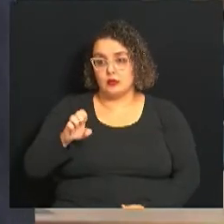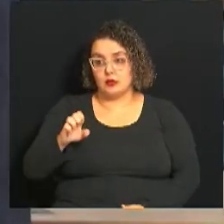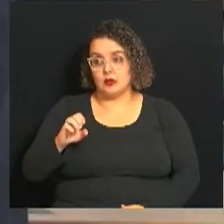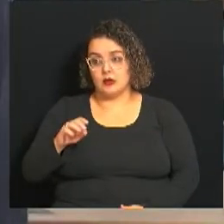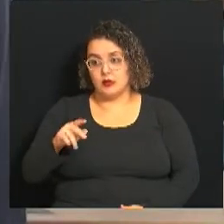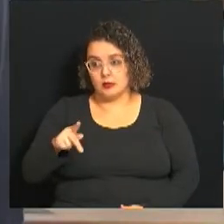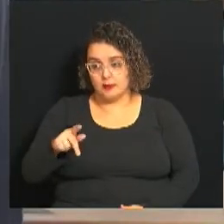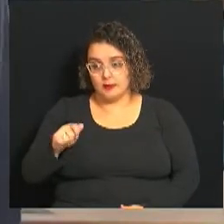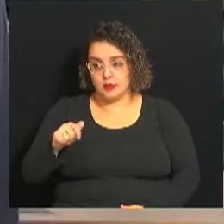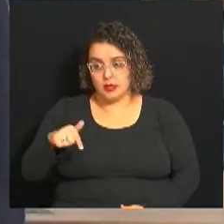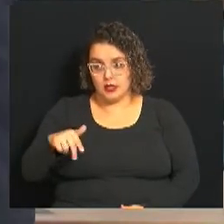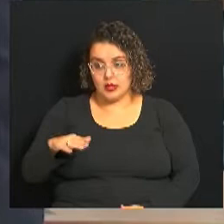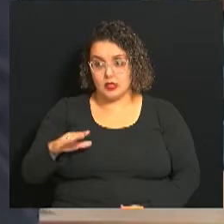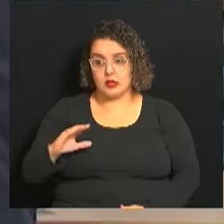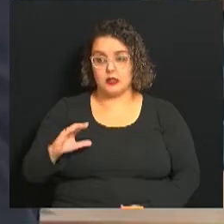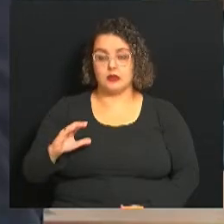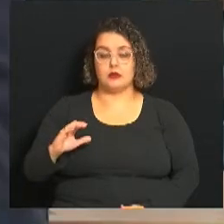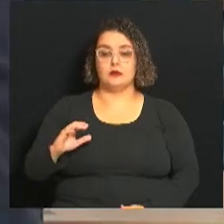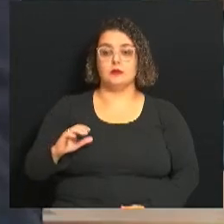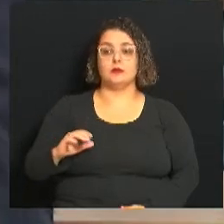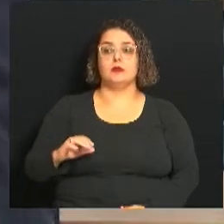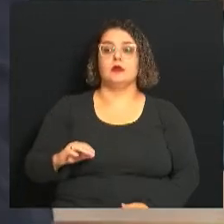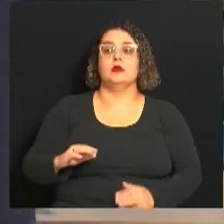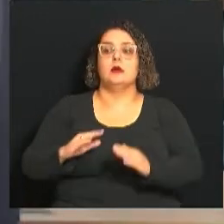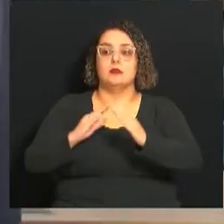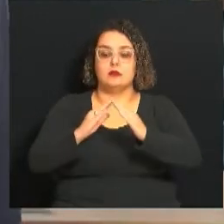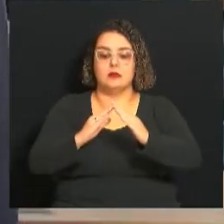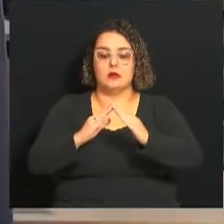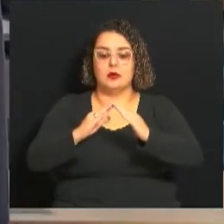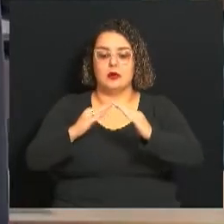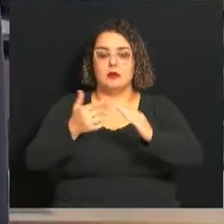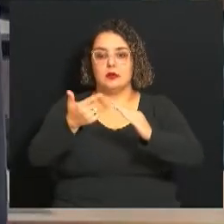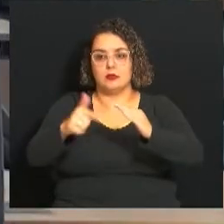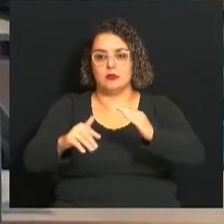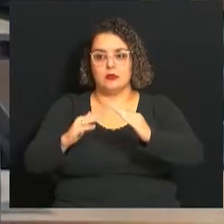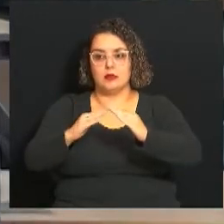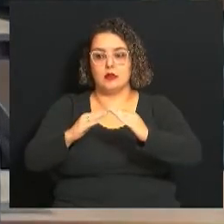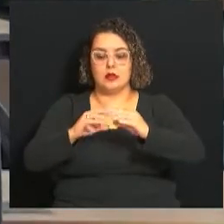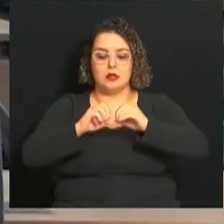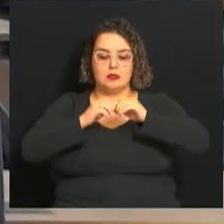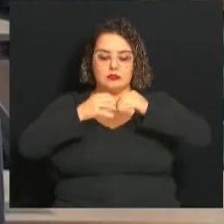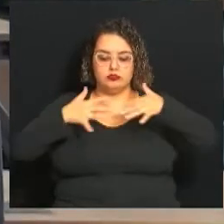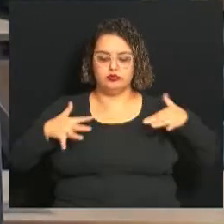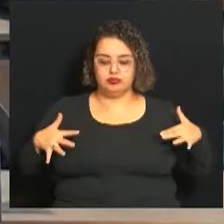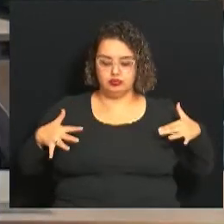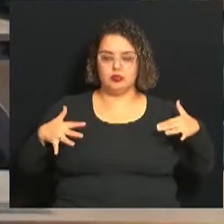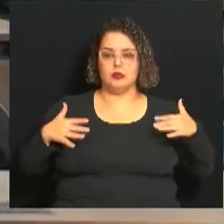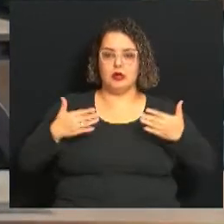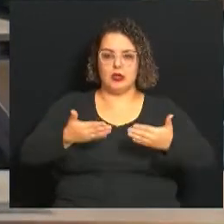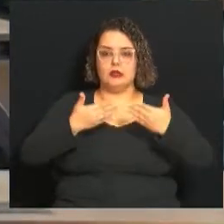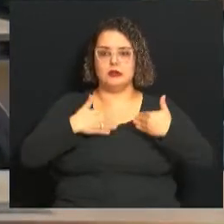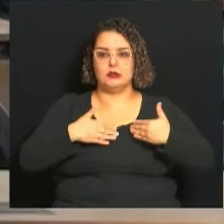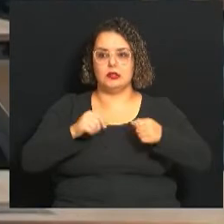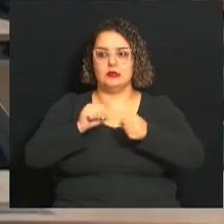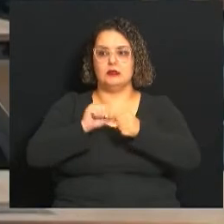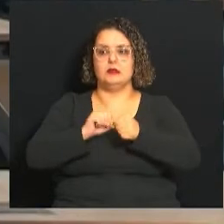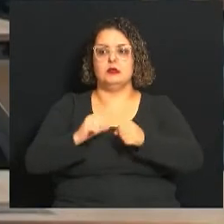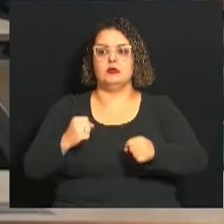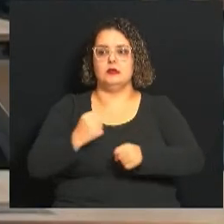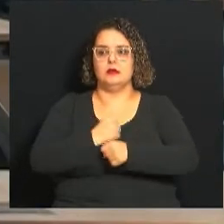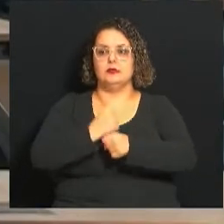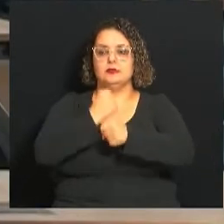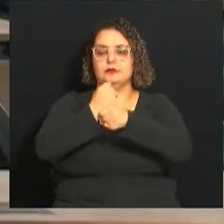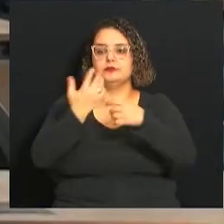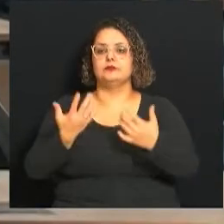fachadas das casas antigas, demolimos a parte de trás que nos foi permitido e fizemos o prédio aqui inteiro. Bom,